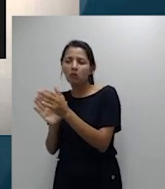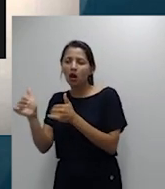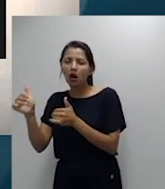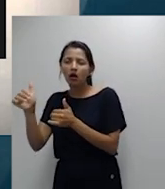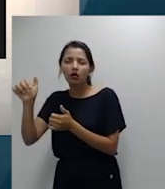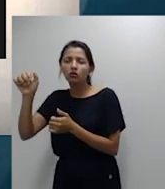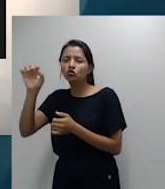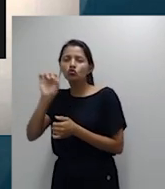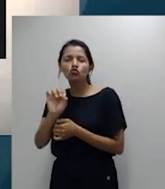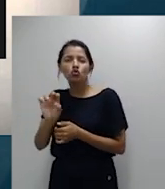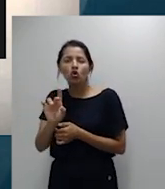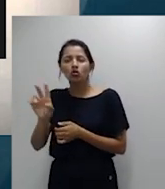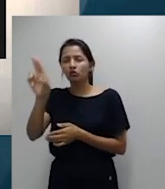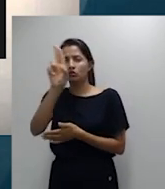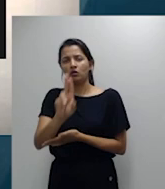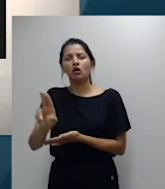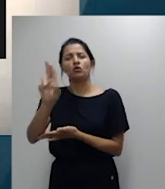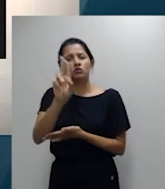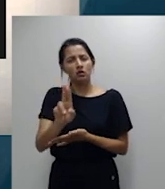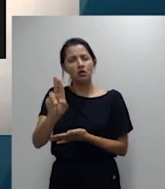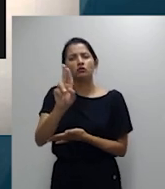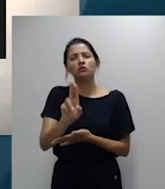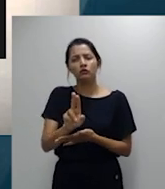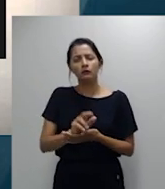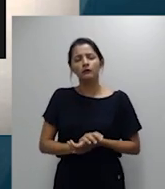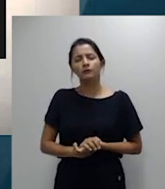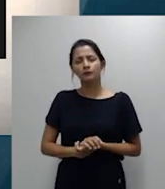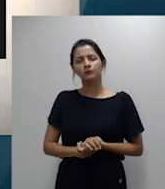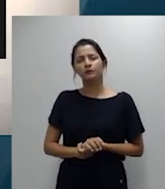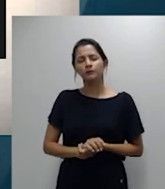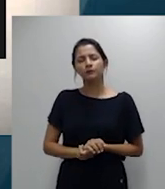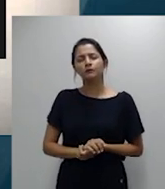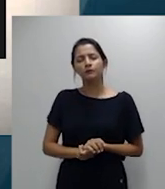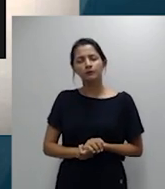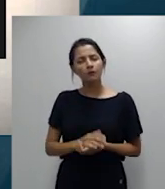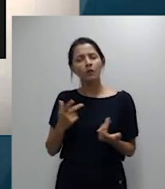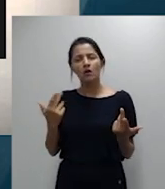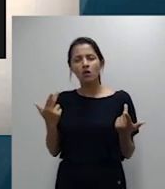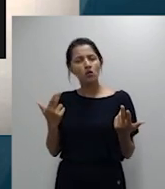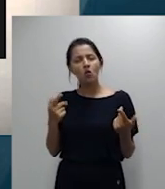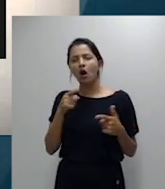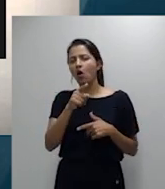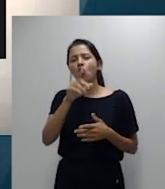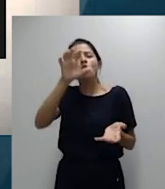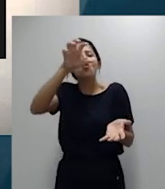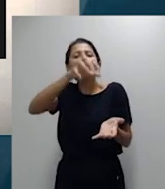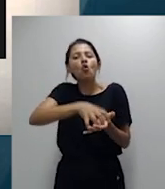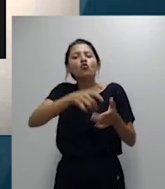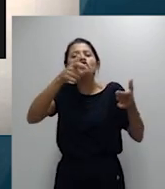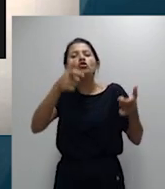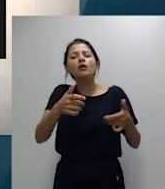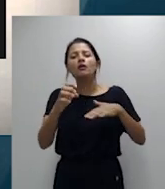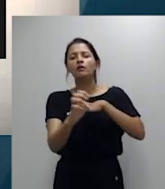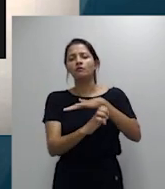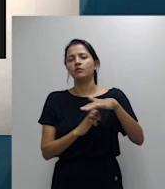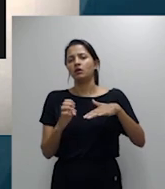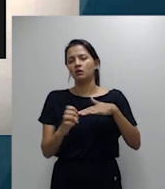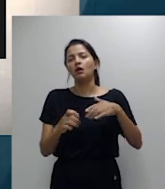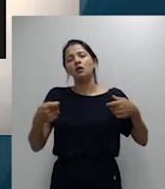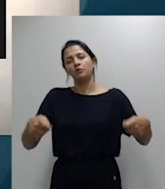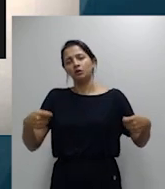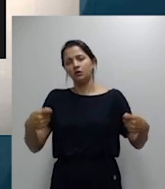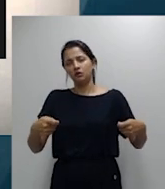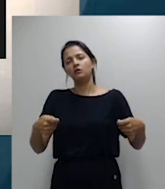utilizado no todo a assim como a sede da empresa também é necessária a